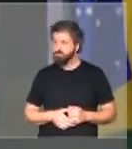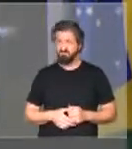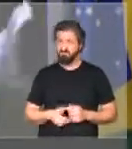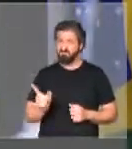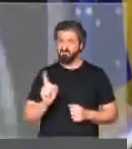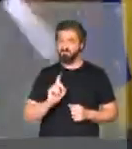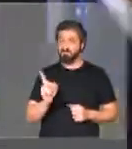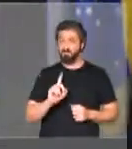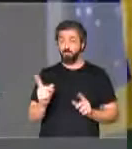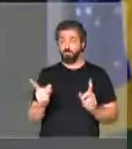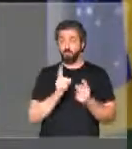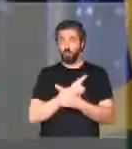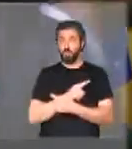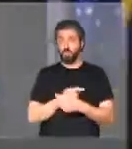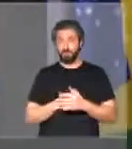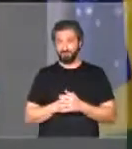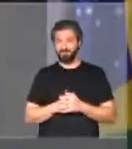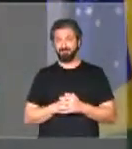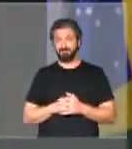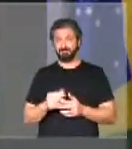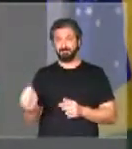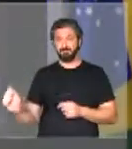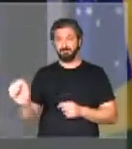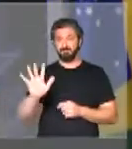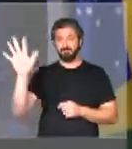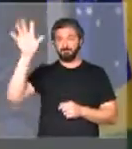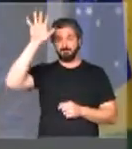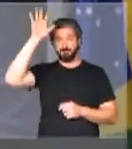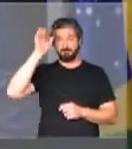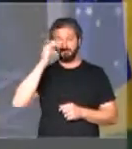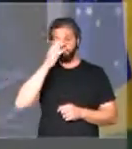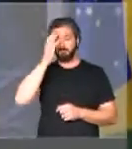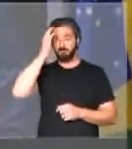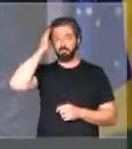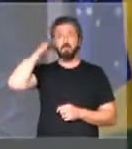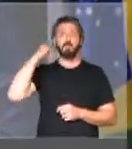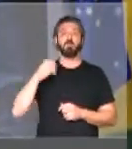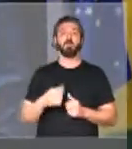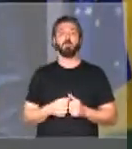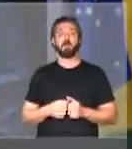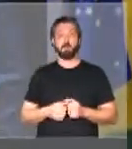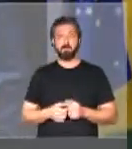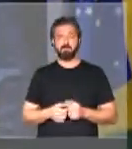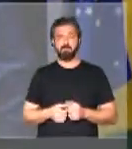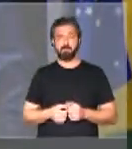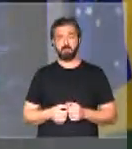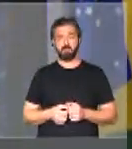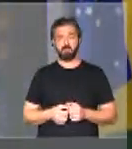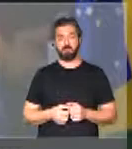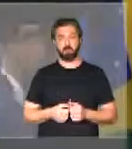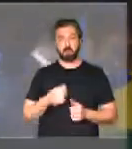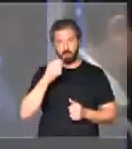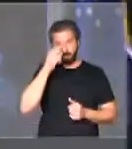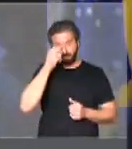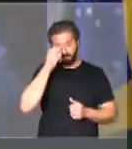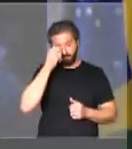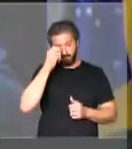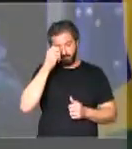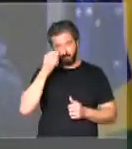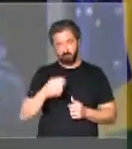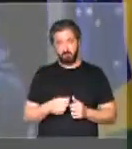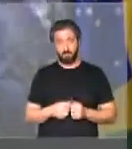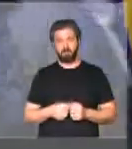Negativo. Pelo contrário, aumentou-se o preço das passagens. Tem-se a